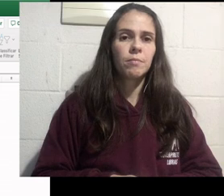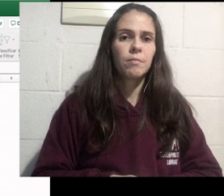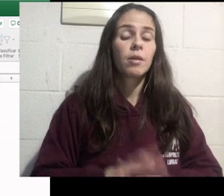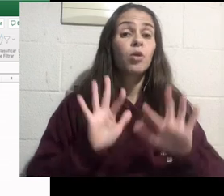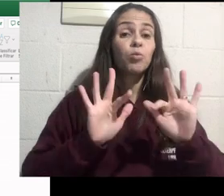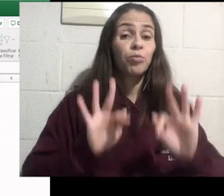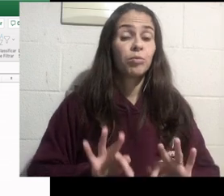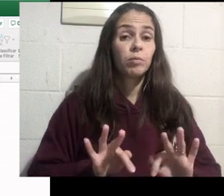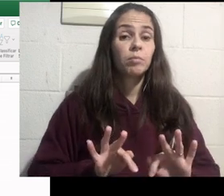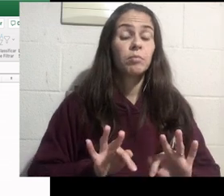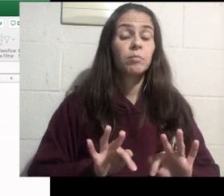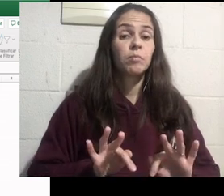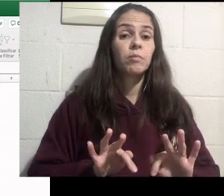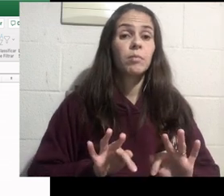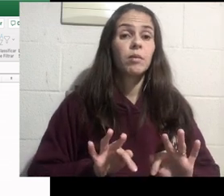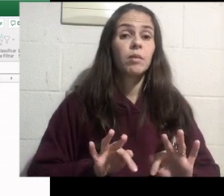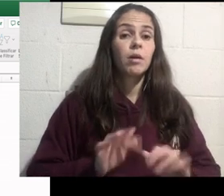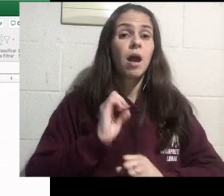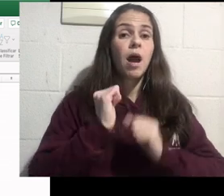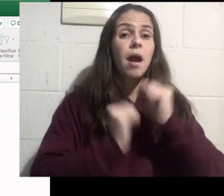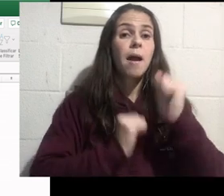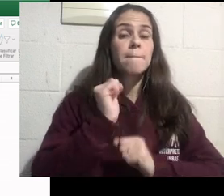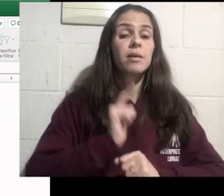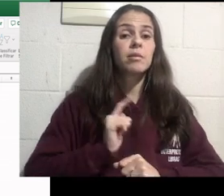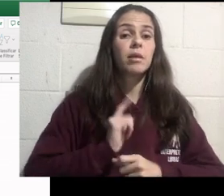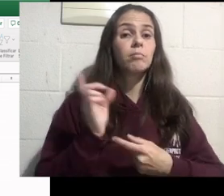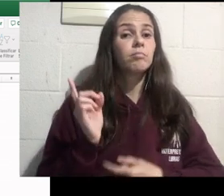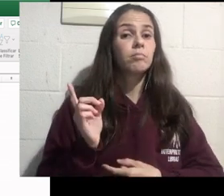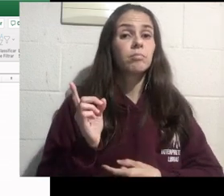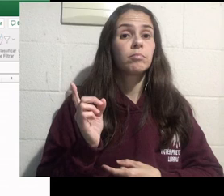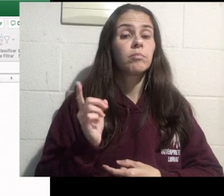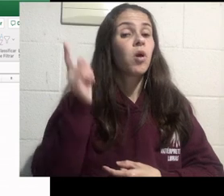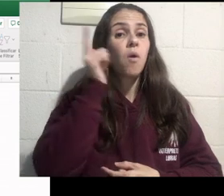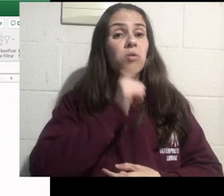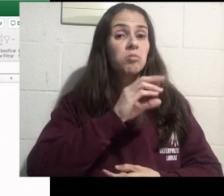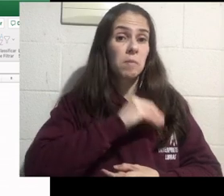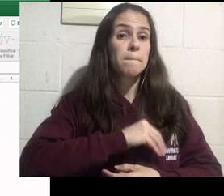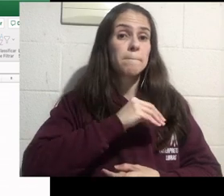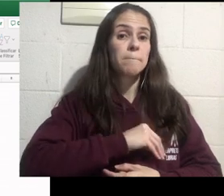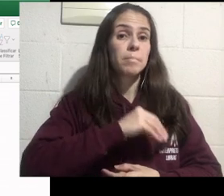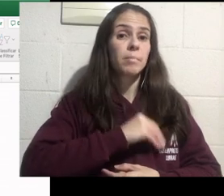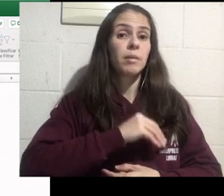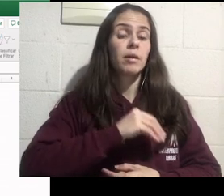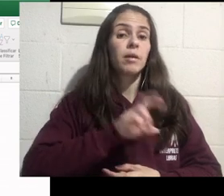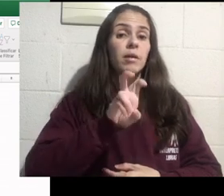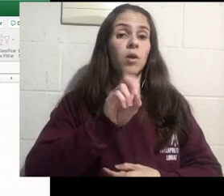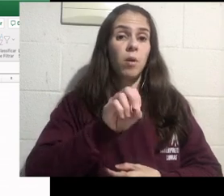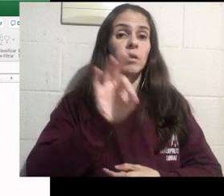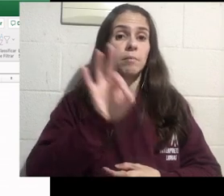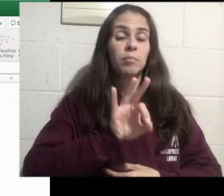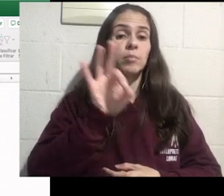estaria tendo, né, um resultado líquido de 1.431,18, remunerando, portanto, 50%